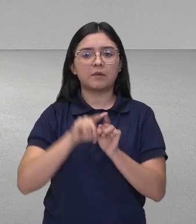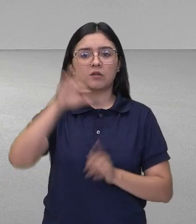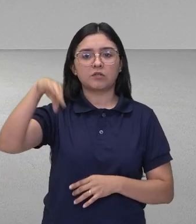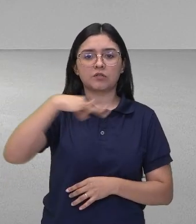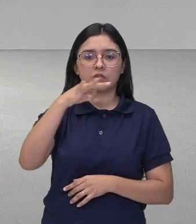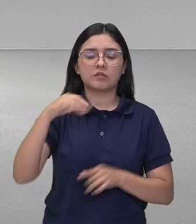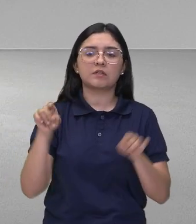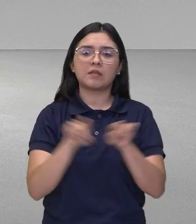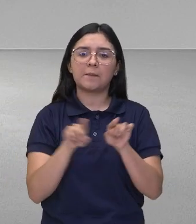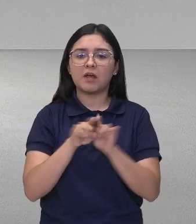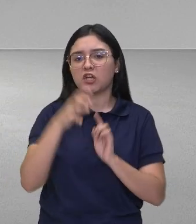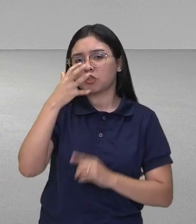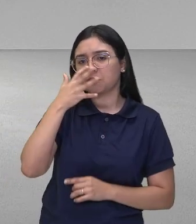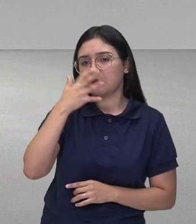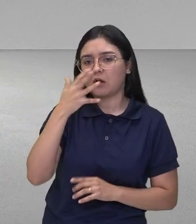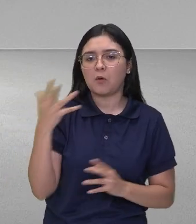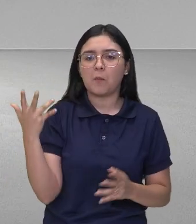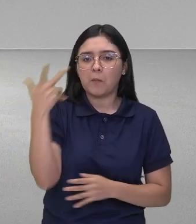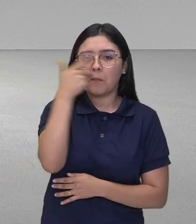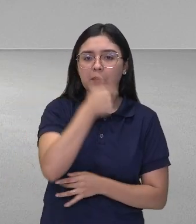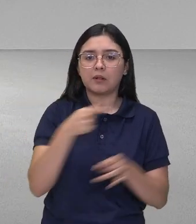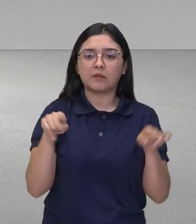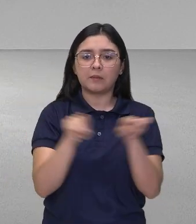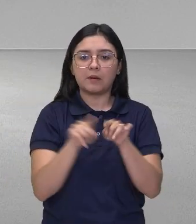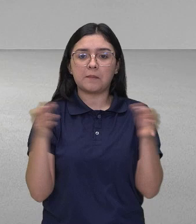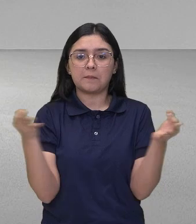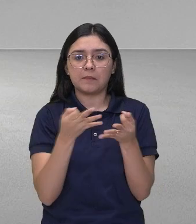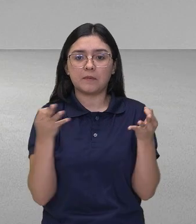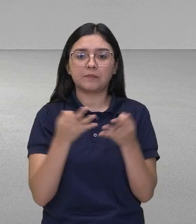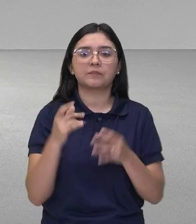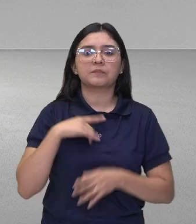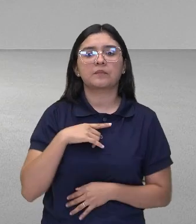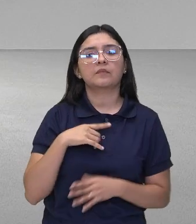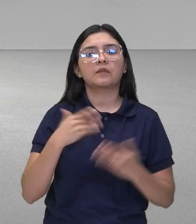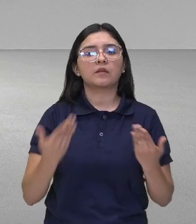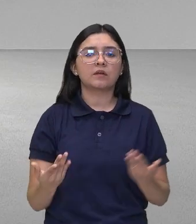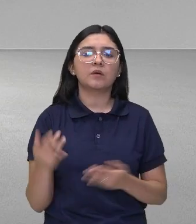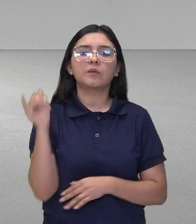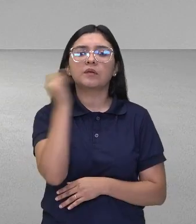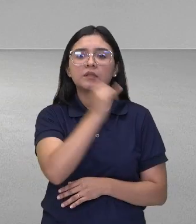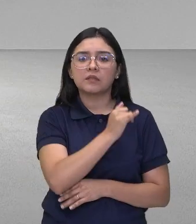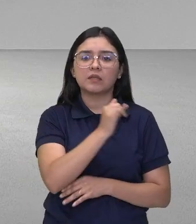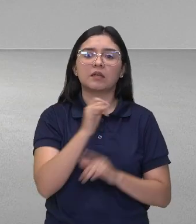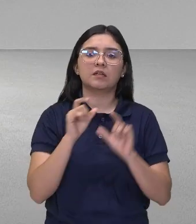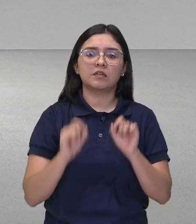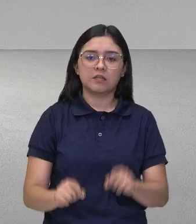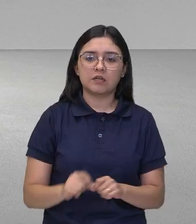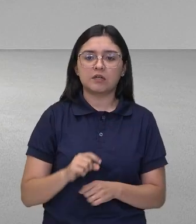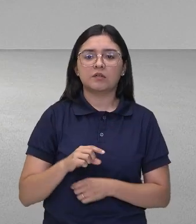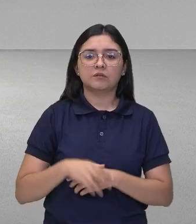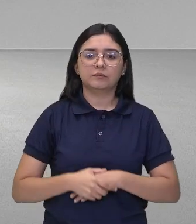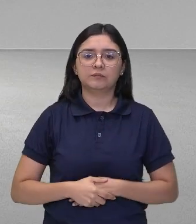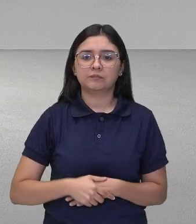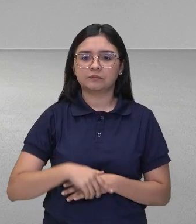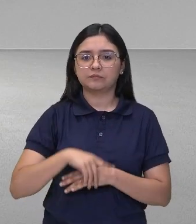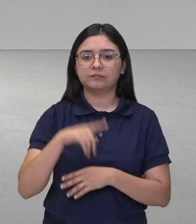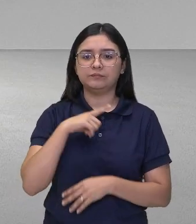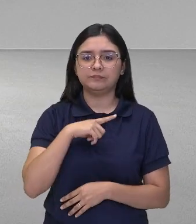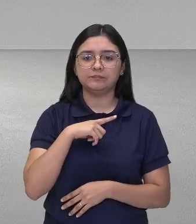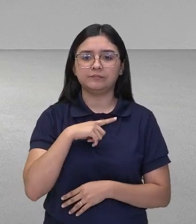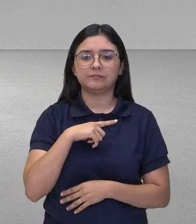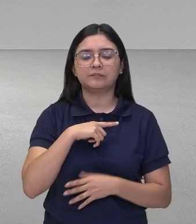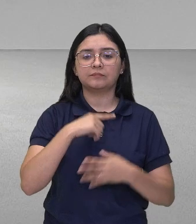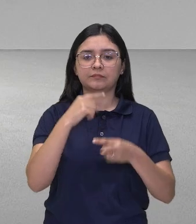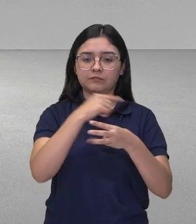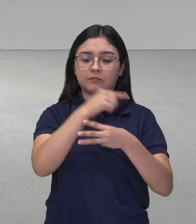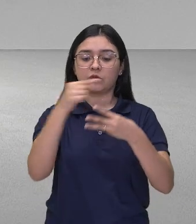belo, né, e da perfeição. O italiano Giovanni Boccaccio, o francês François Rabelais e